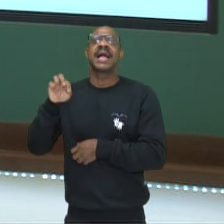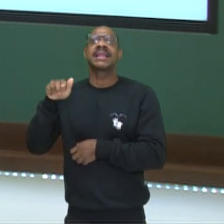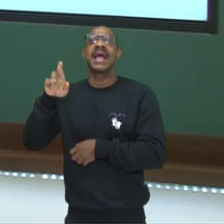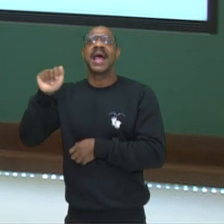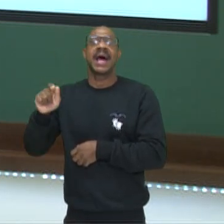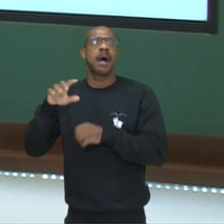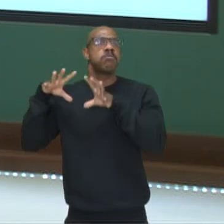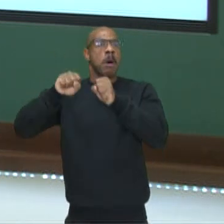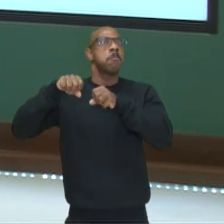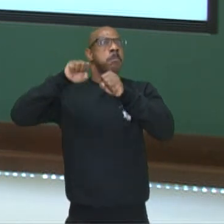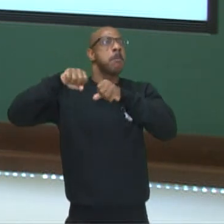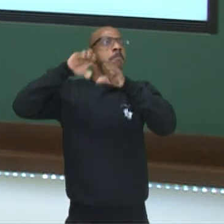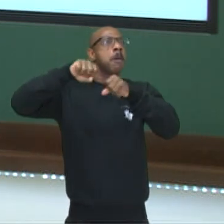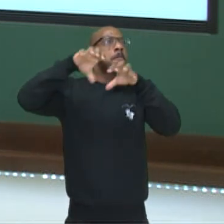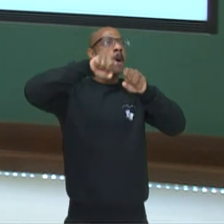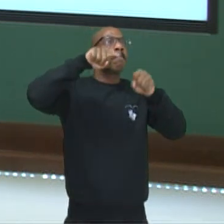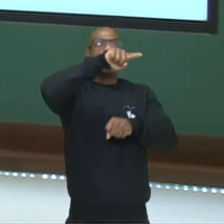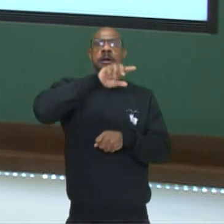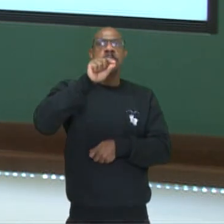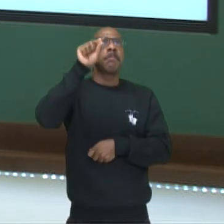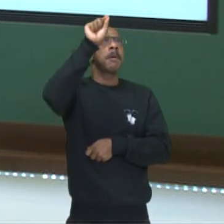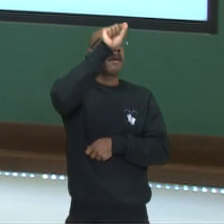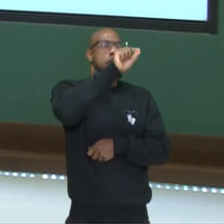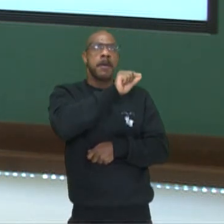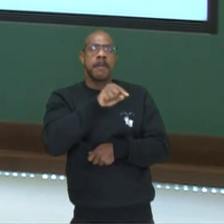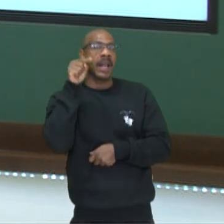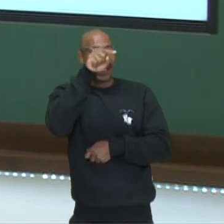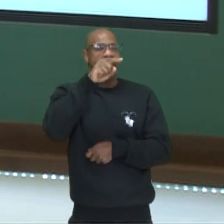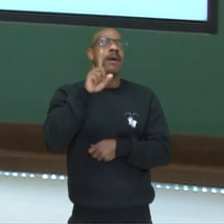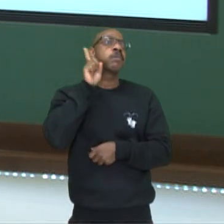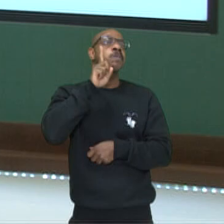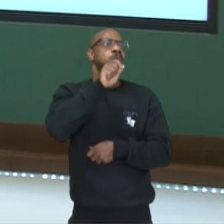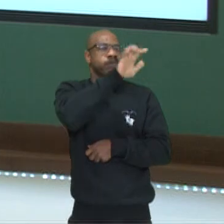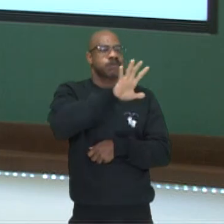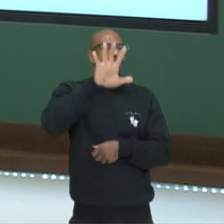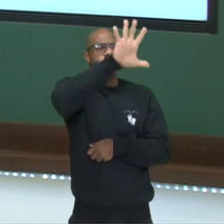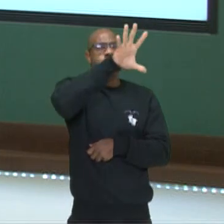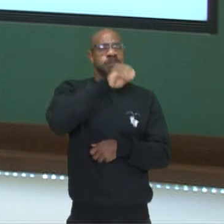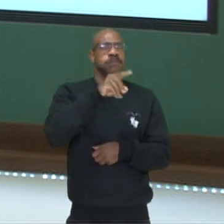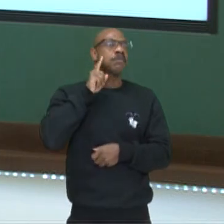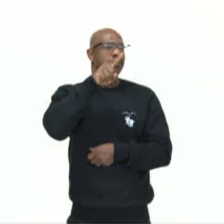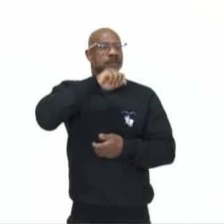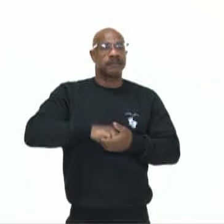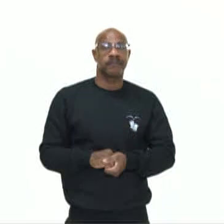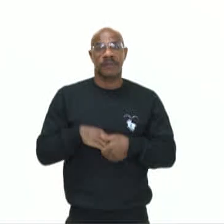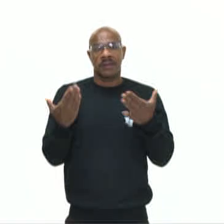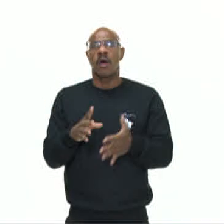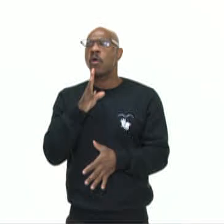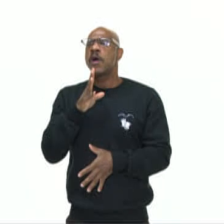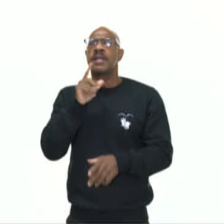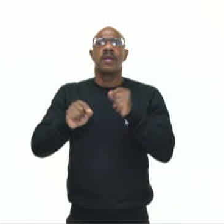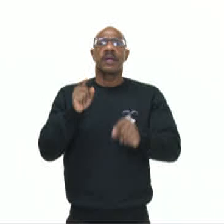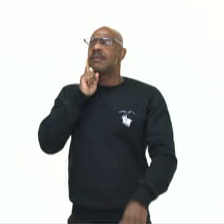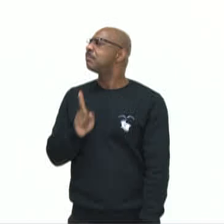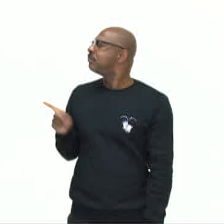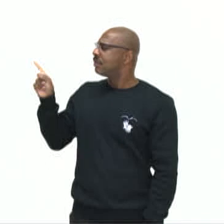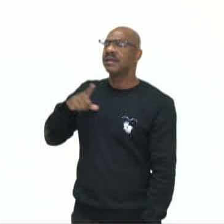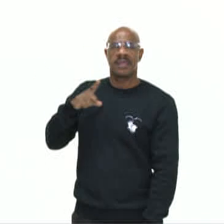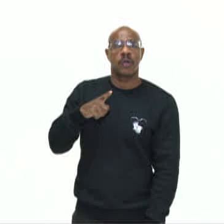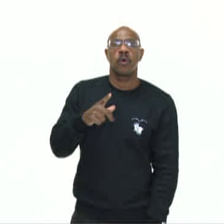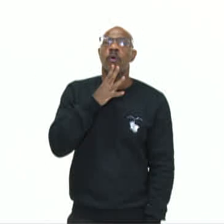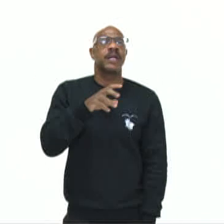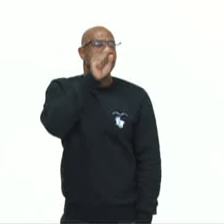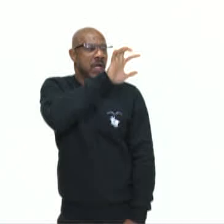pela própria nação norte-americana, como por exemplo sobre os territórios indígenas. Conhecer a formação territorial dessa